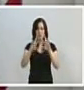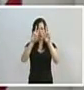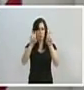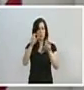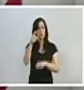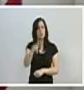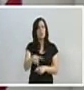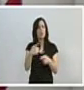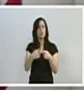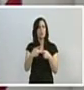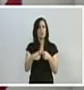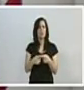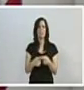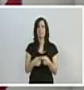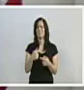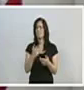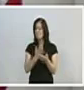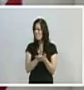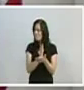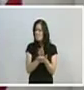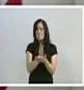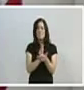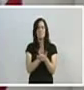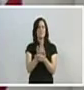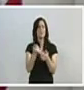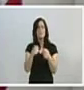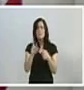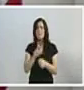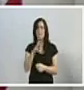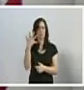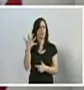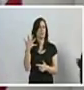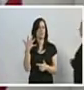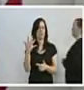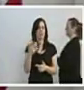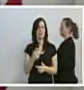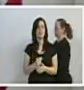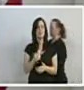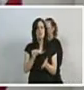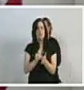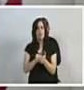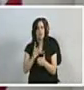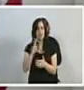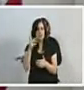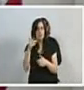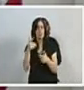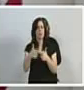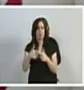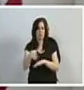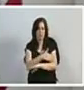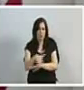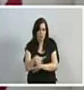novamente porque são questões que me incomodam muito. A não resolução de cerca de um terço da cidade de Blumenau, que